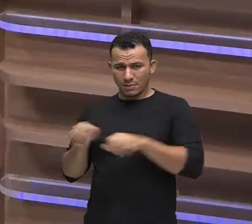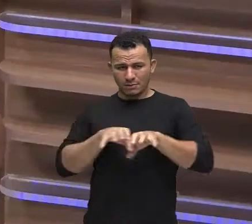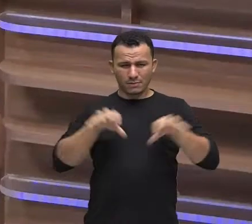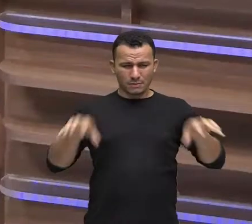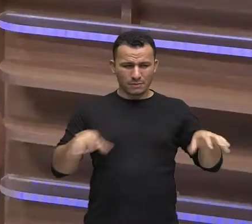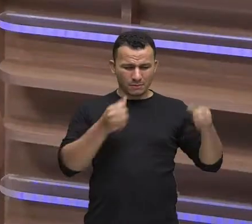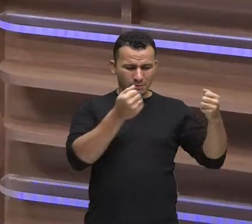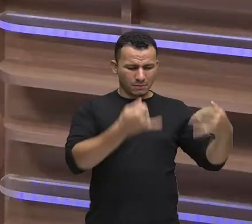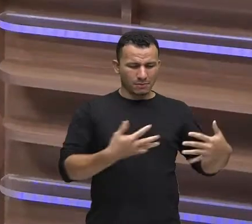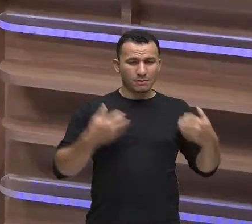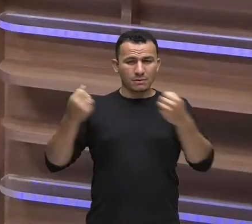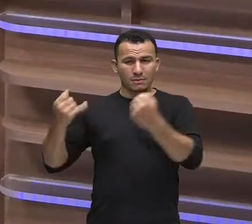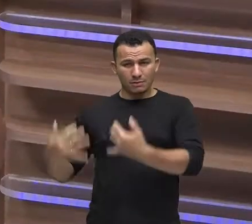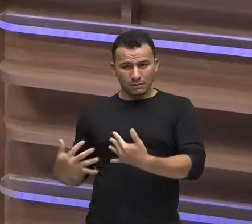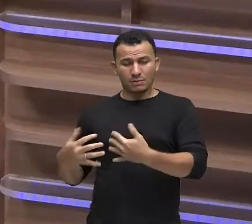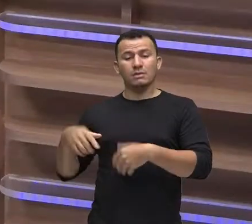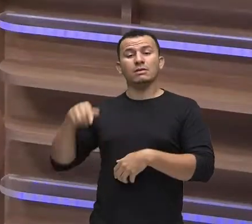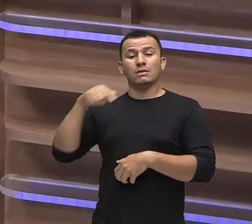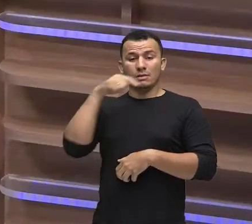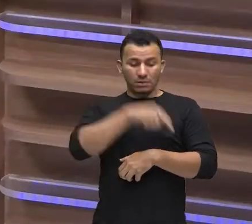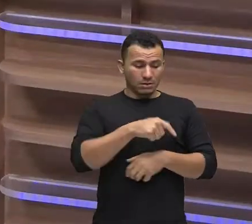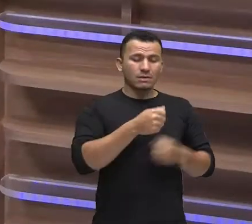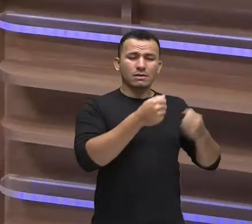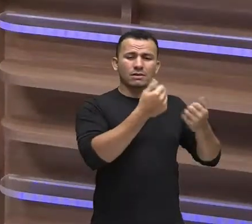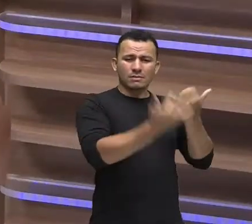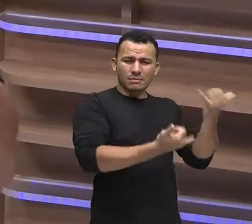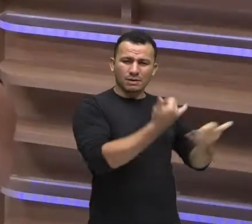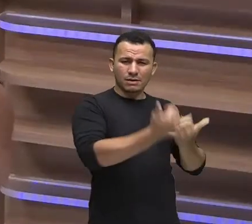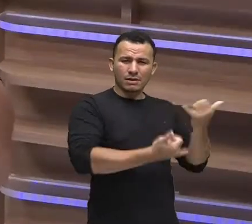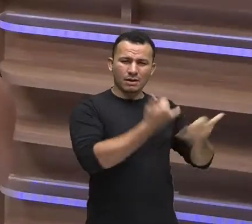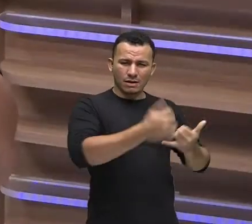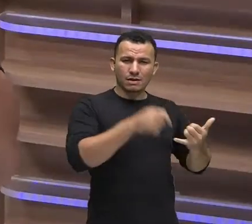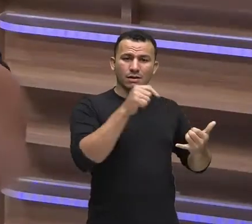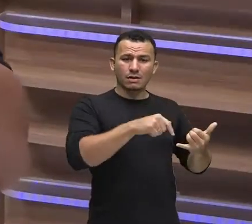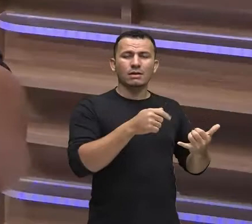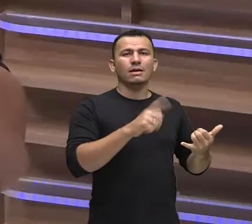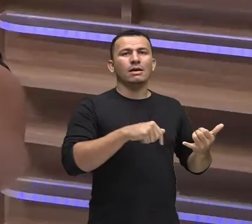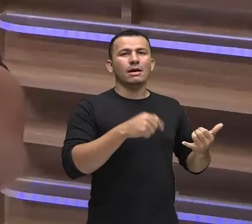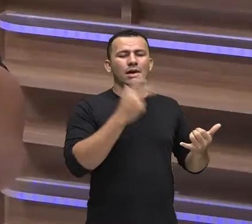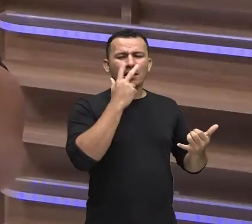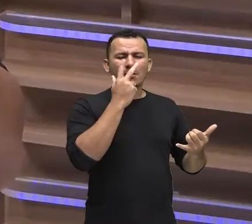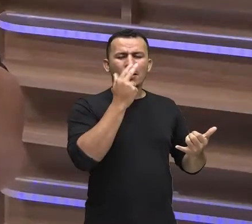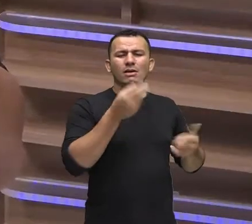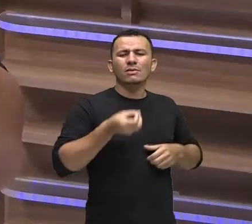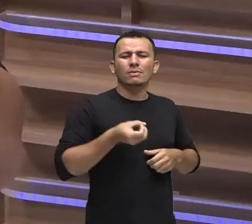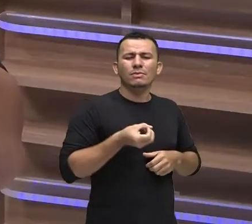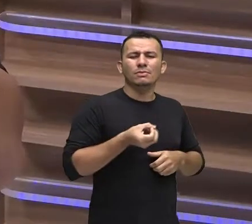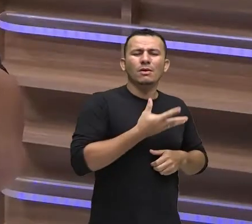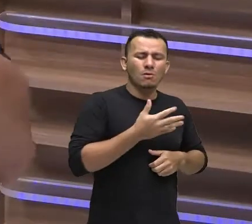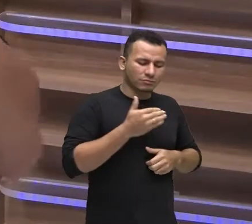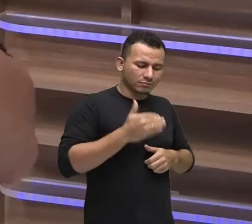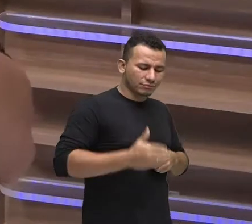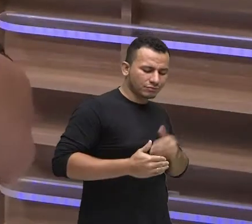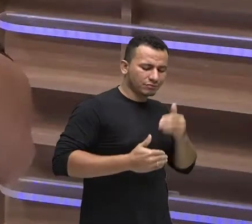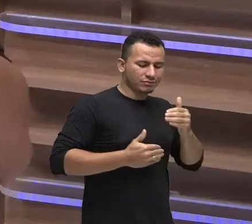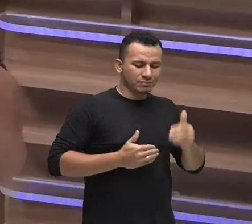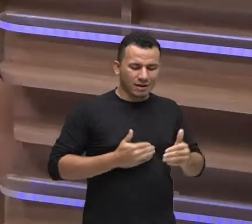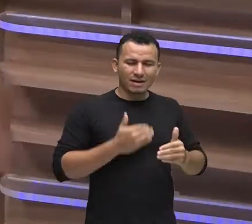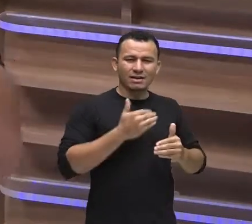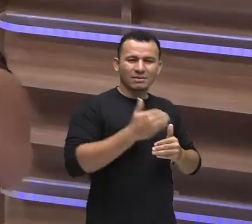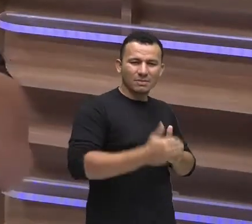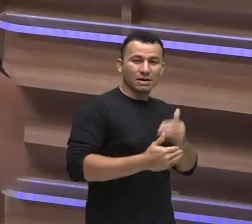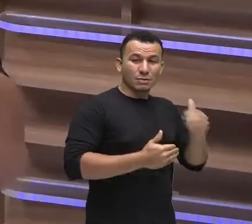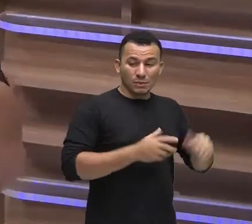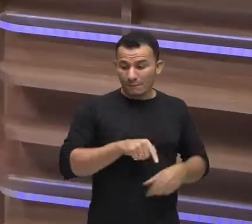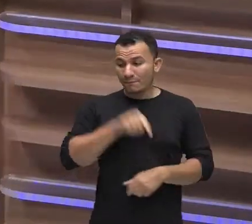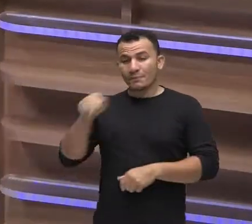gente precisa entender que da brincadeira, a brincadeira é como se fosse o bebê, o protótipo. E